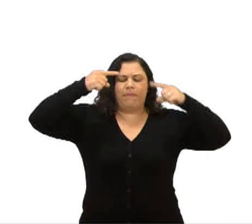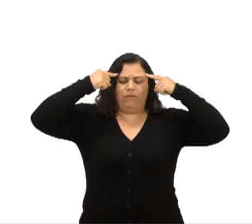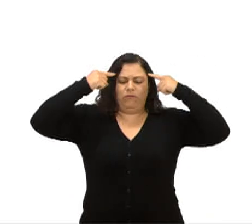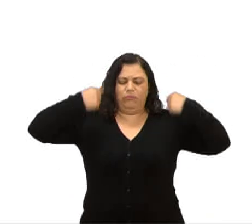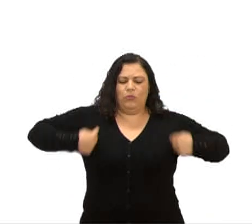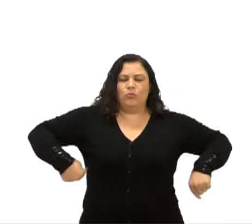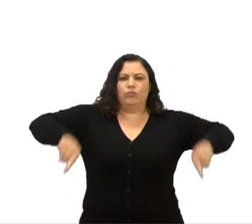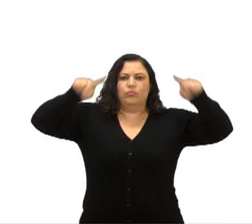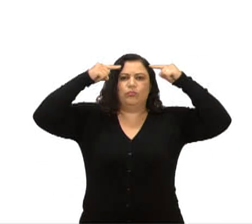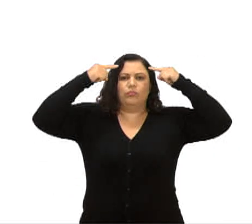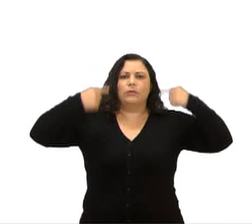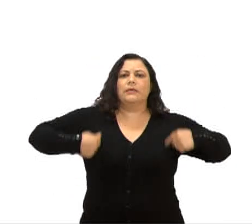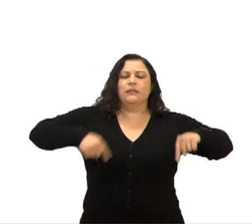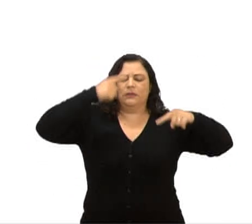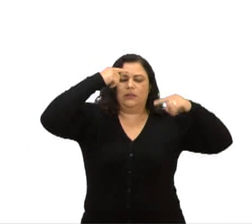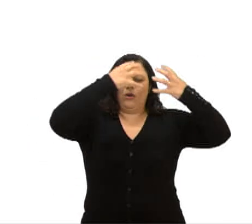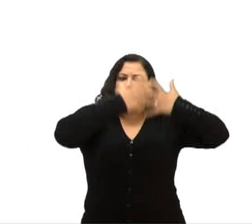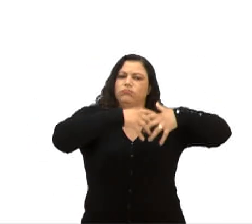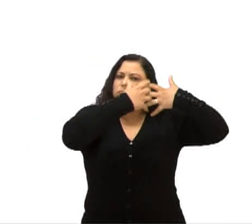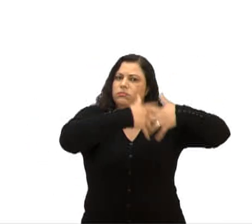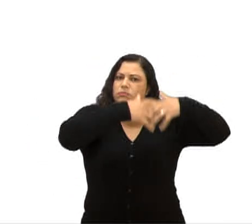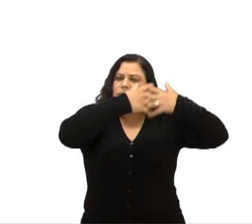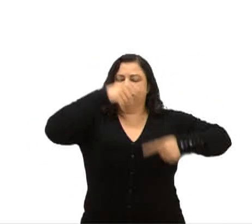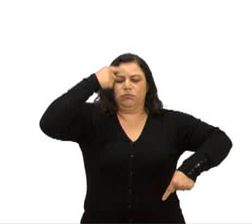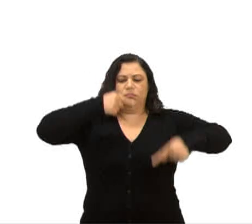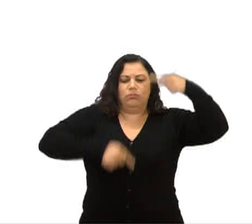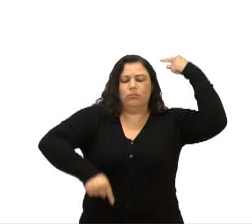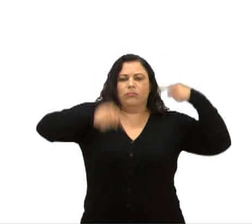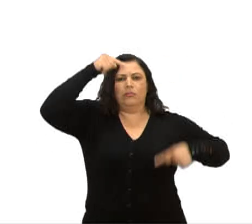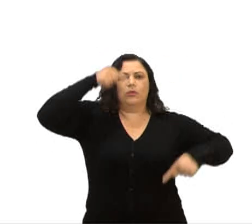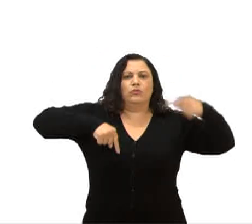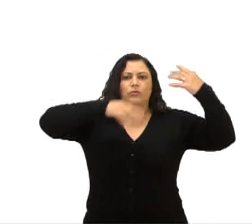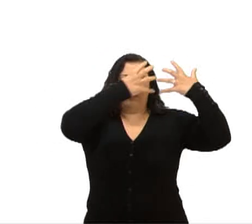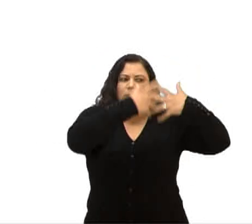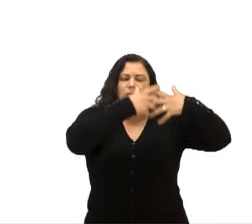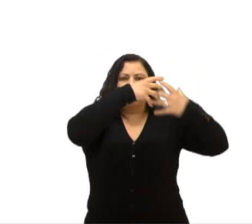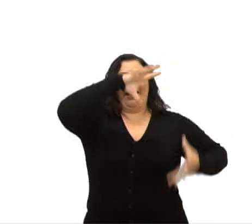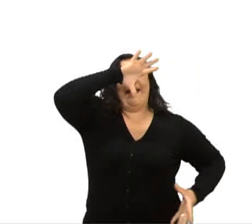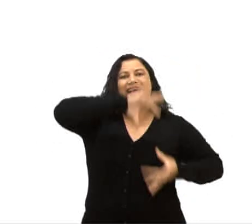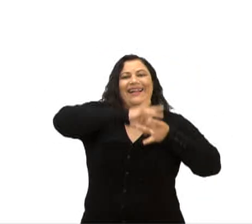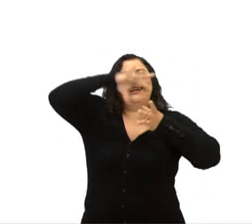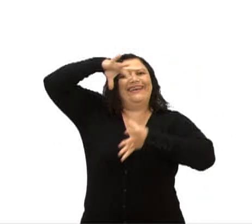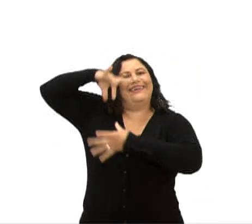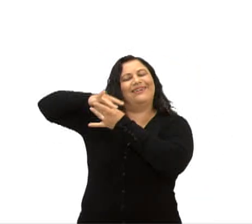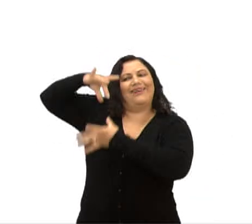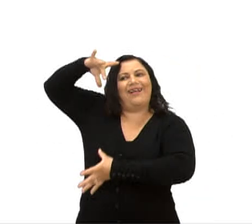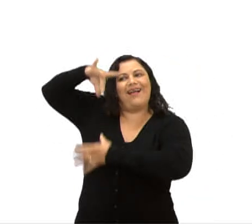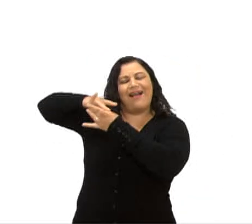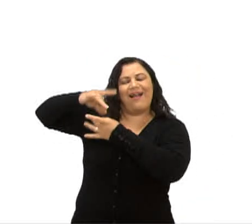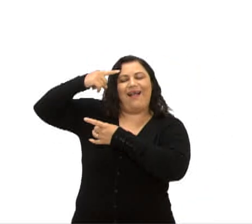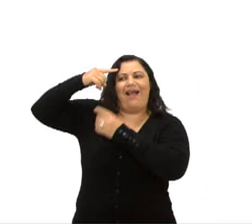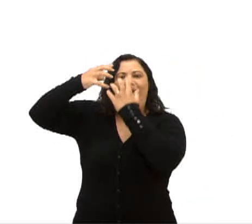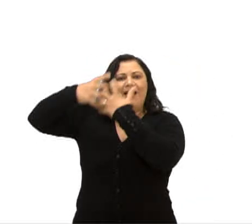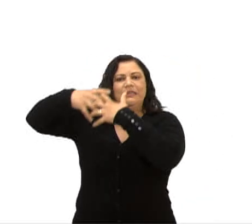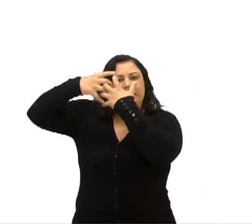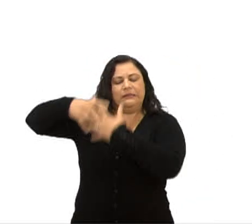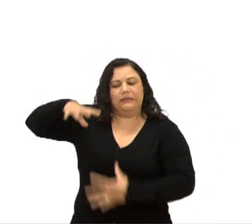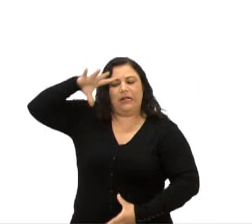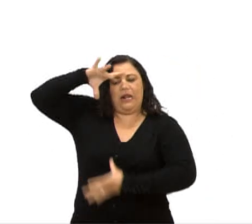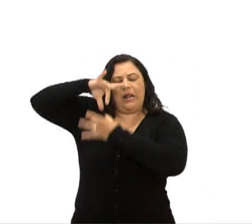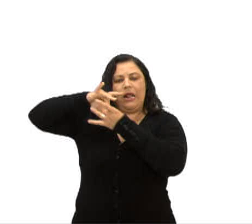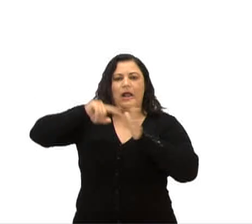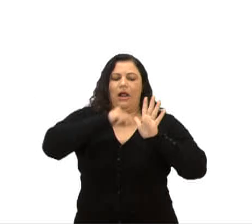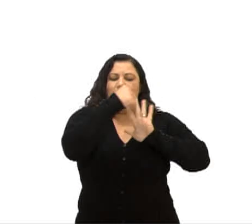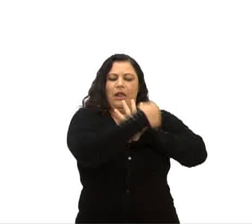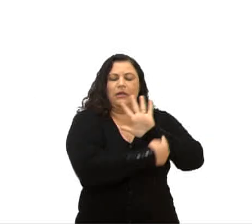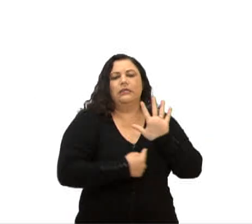Cones e bastonetes, bem como a cóclea, são estruturas ligadas a esse sistema. Indique a opção que, respectivamente, relaciona as estruturas